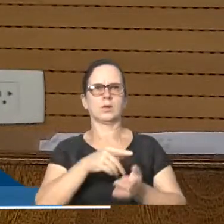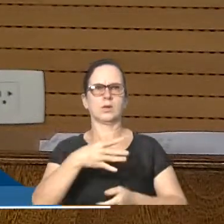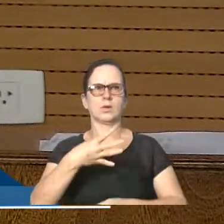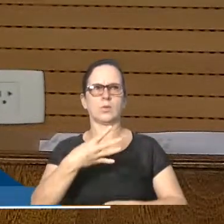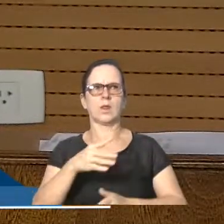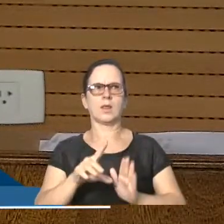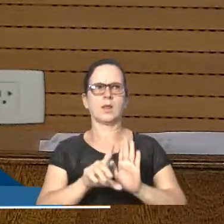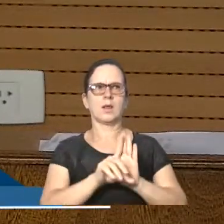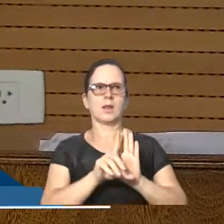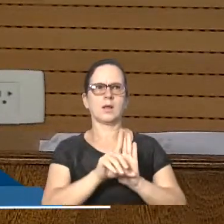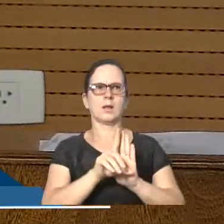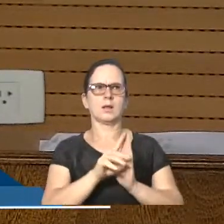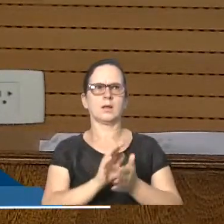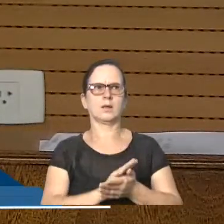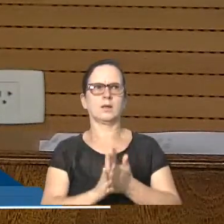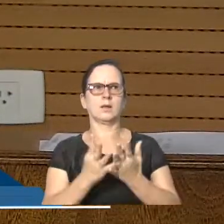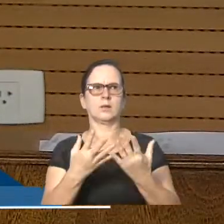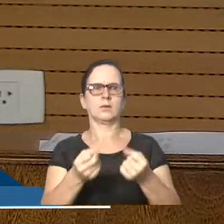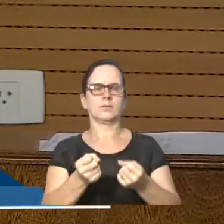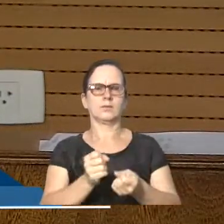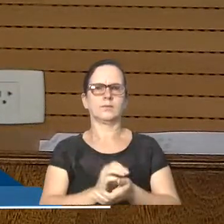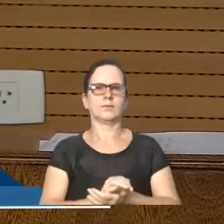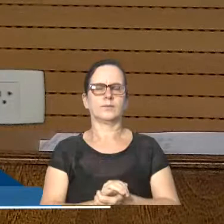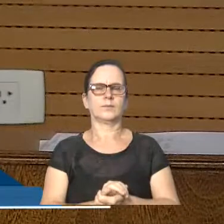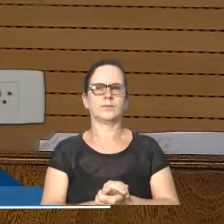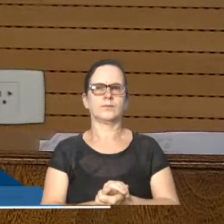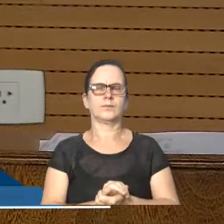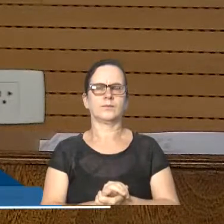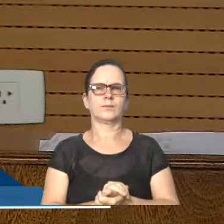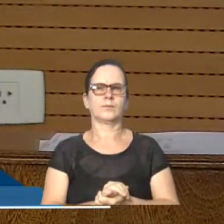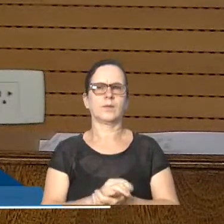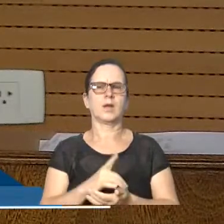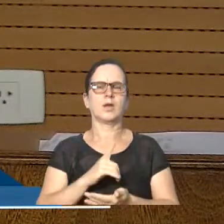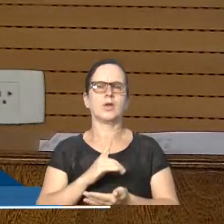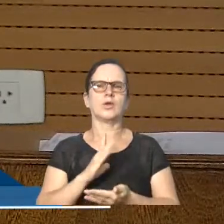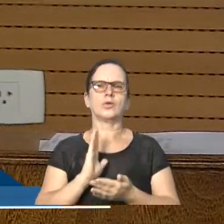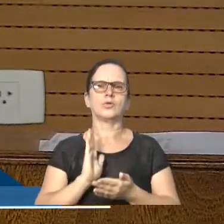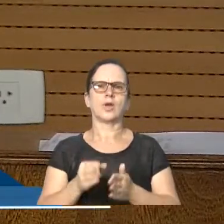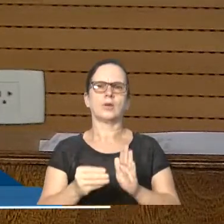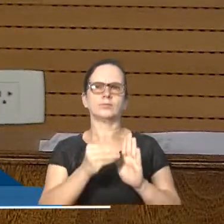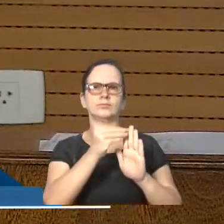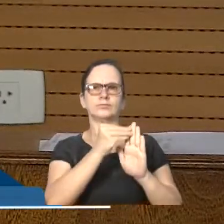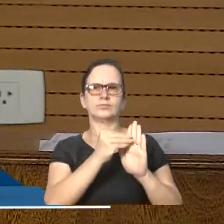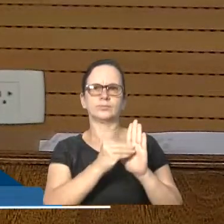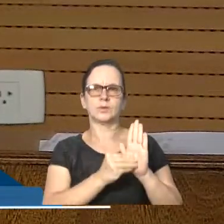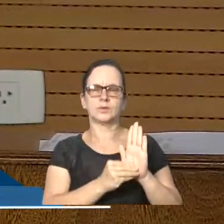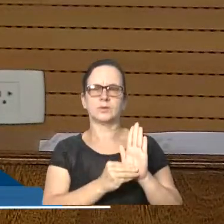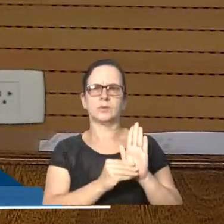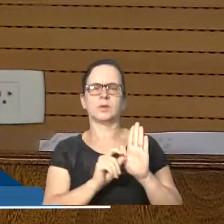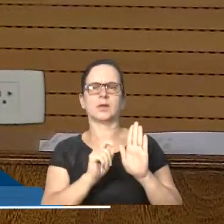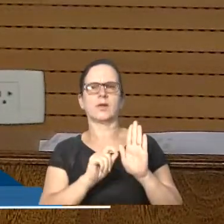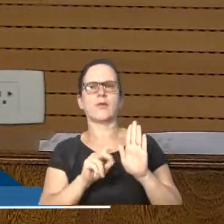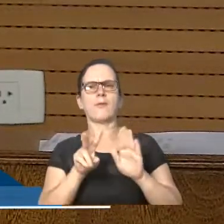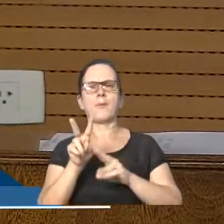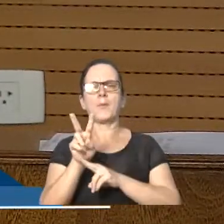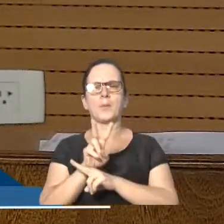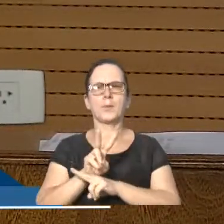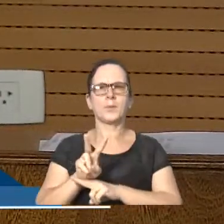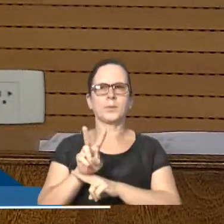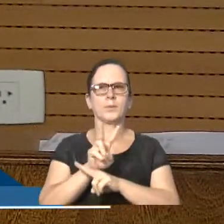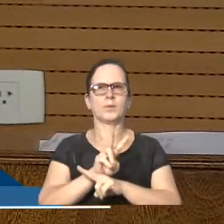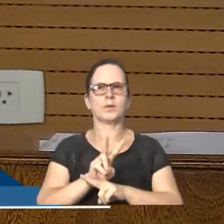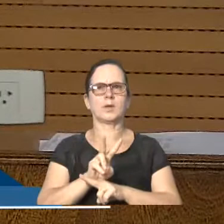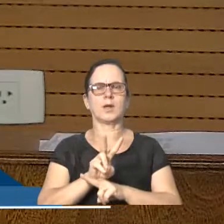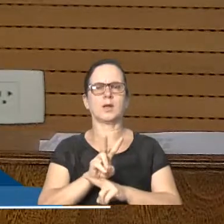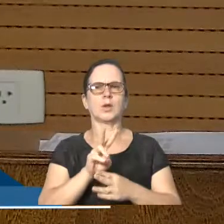Lei Municipal autorizativa. Fixada tais premissas, cabe-se averiguar os aspectos